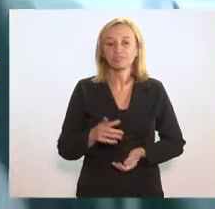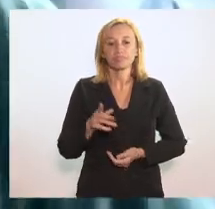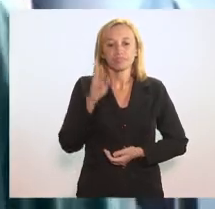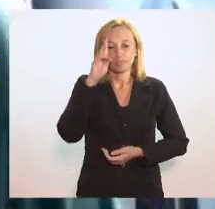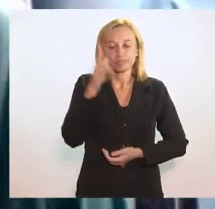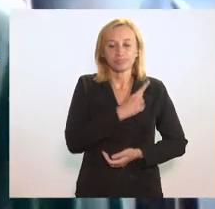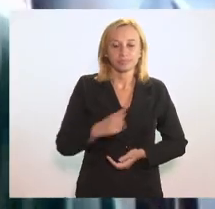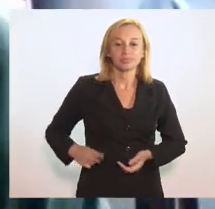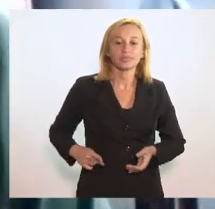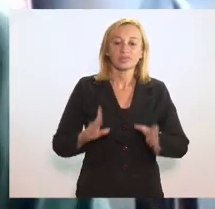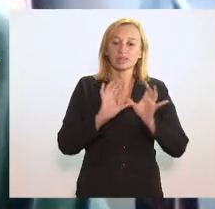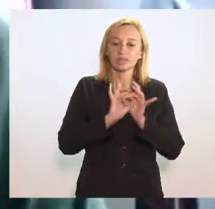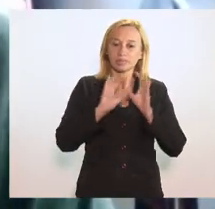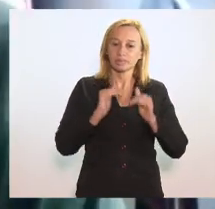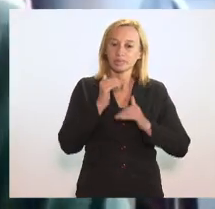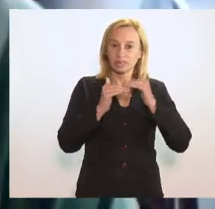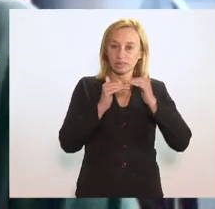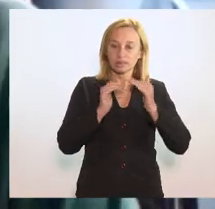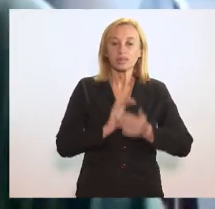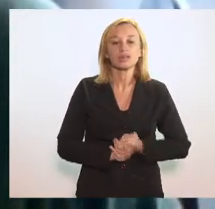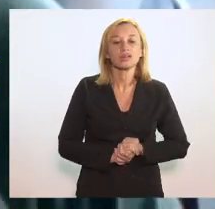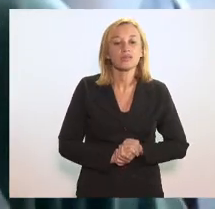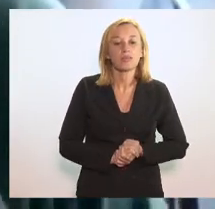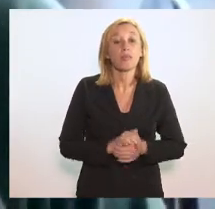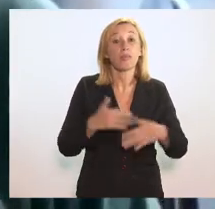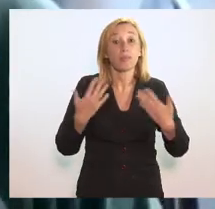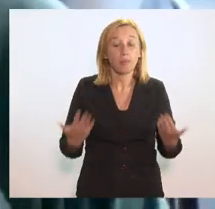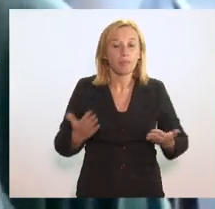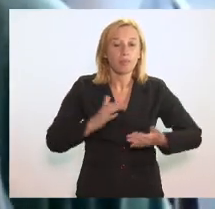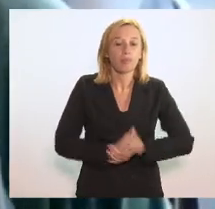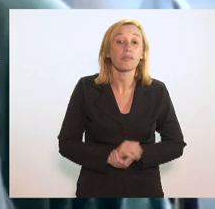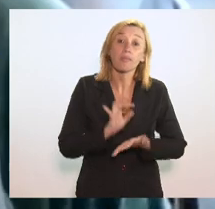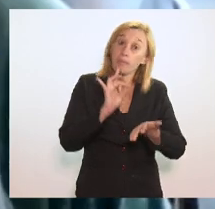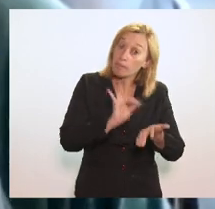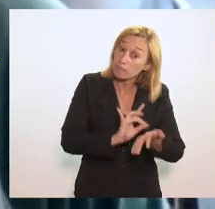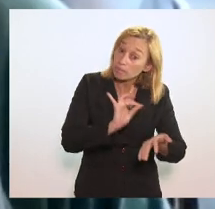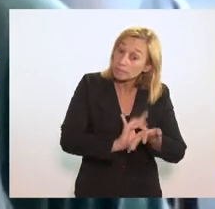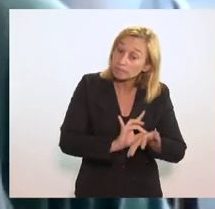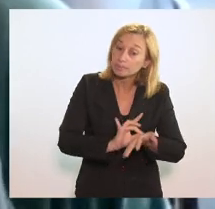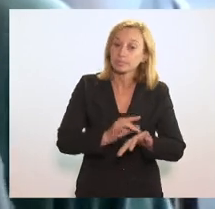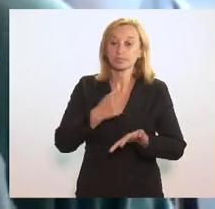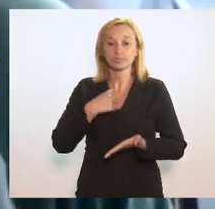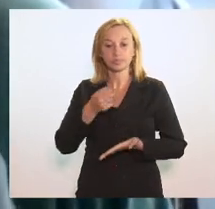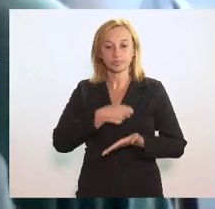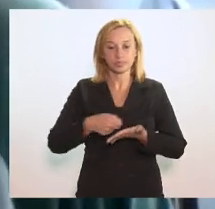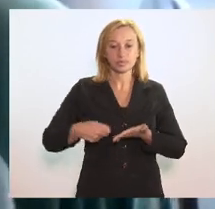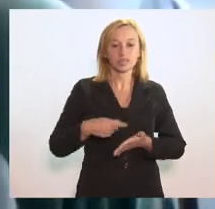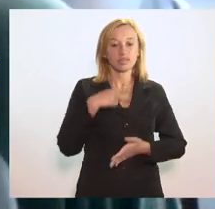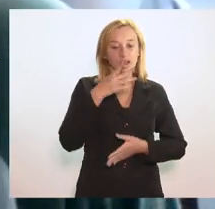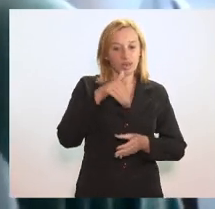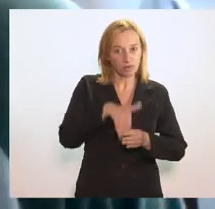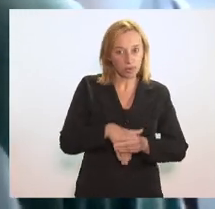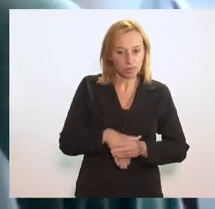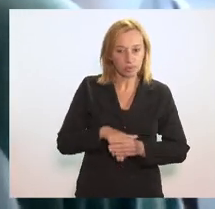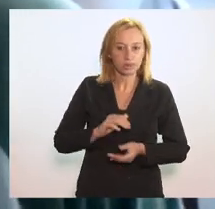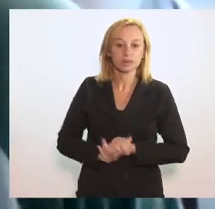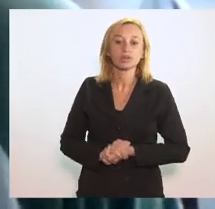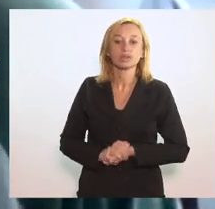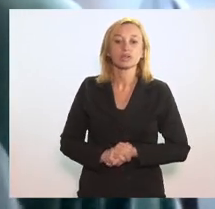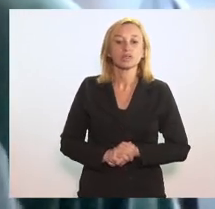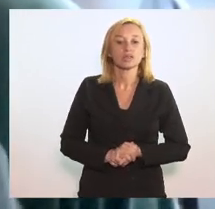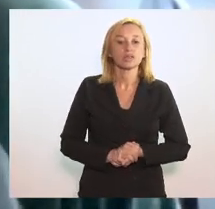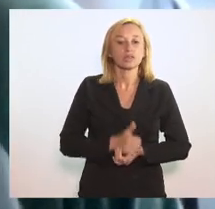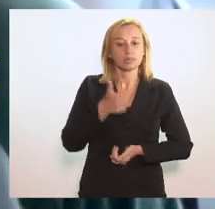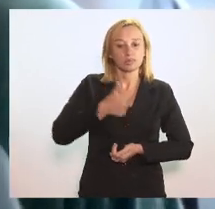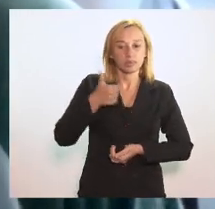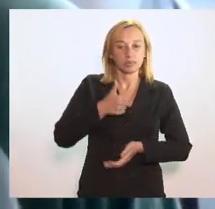Presidente democrático, bom, na verdade eu tinha me inscrito para declarar o voto sobre o